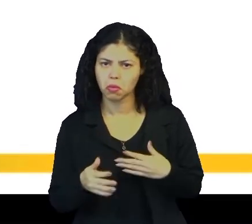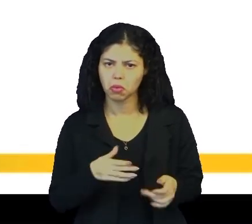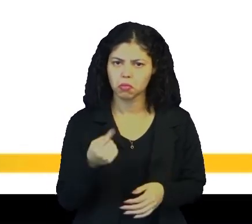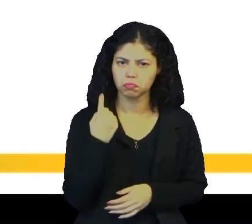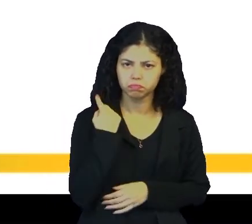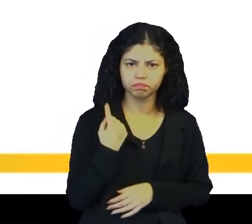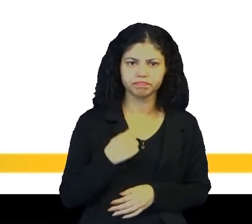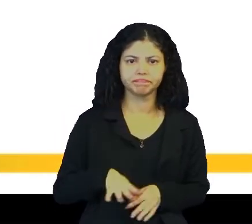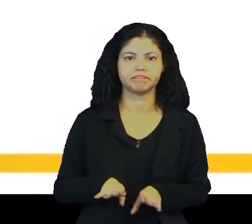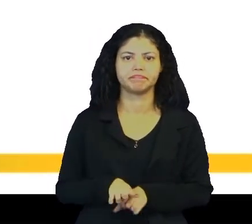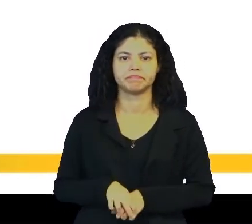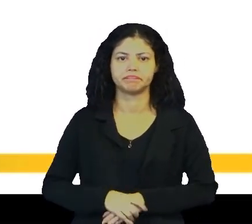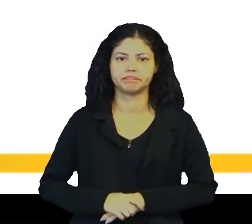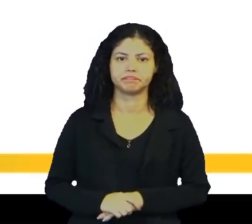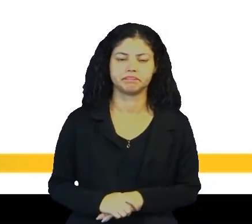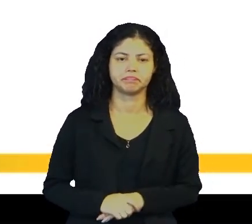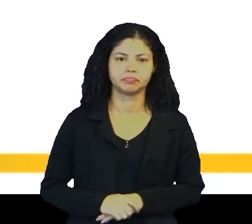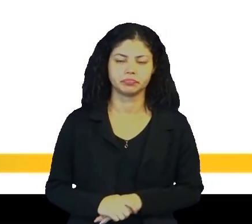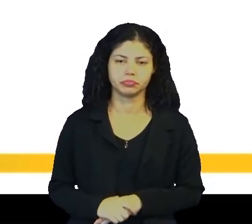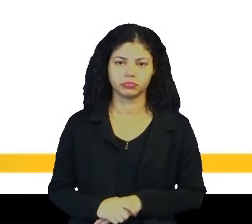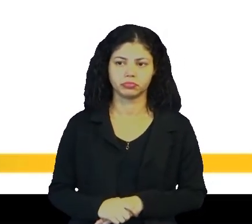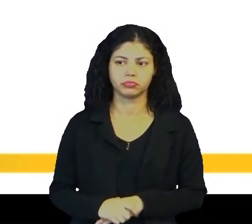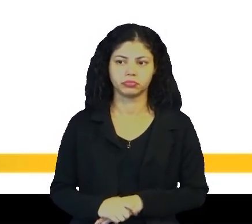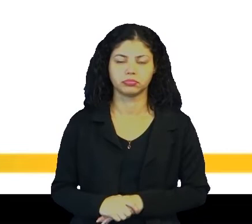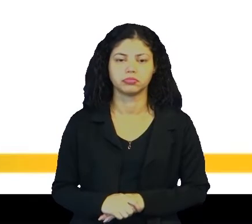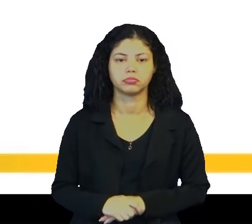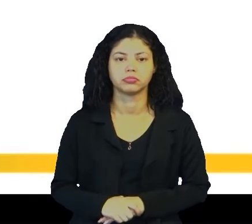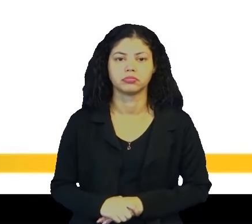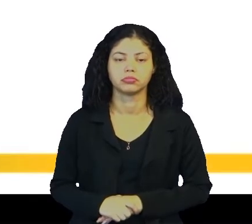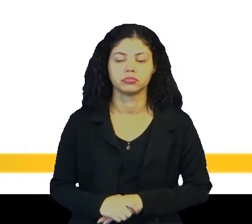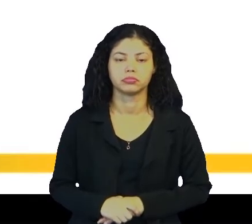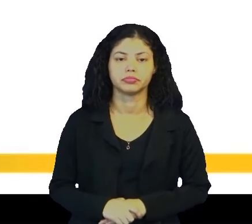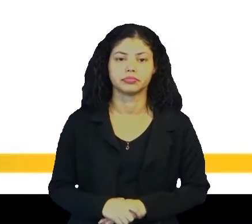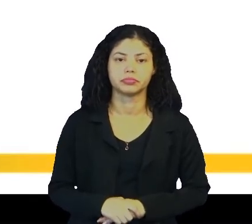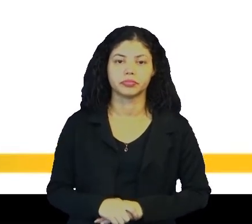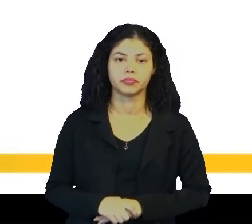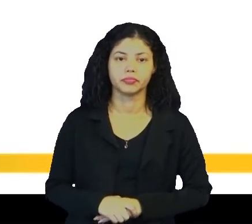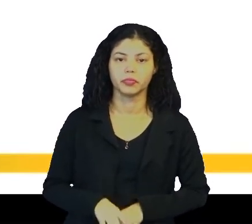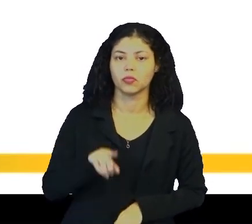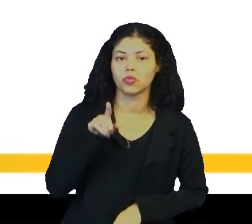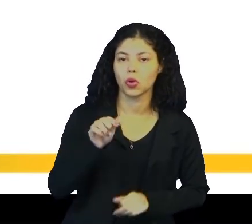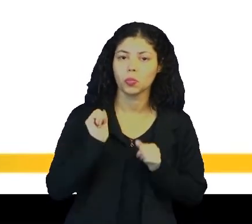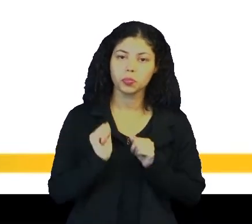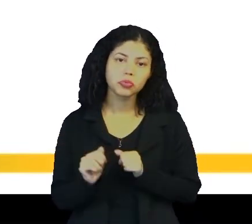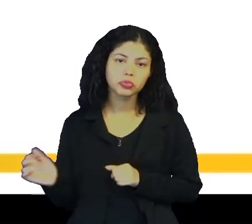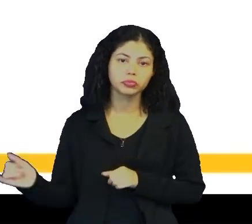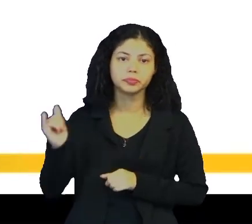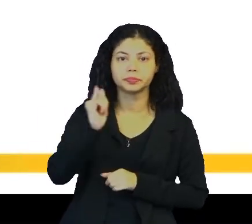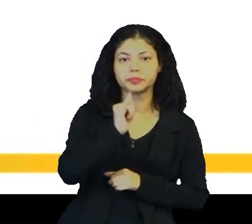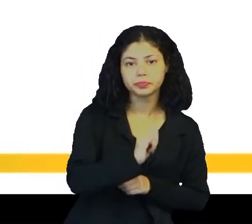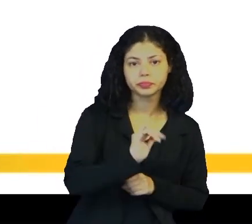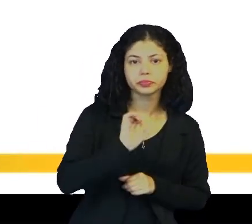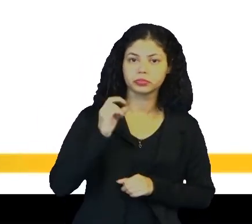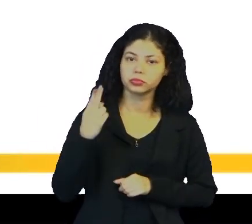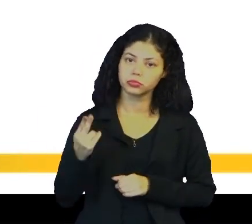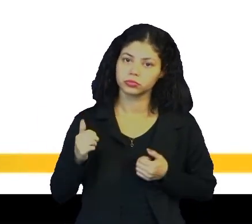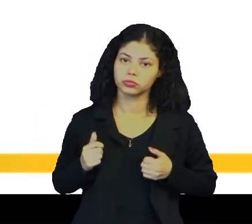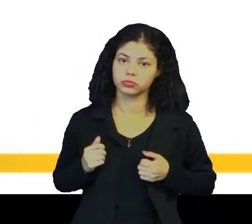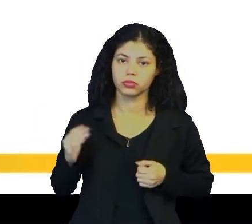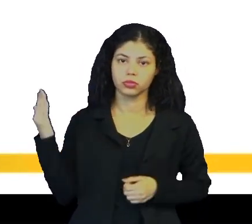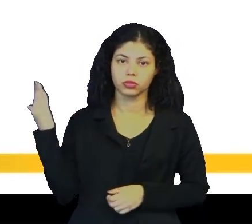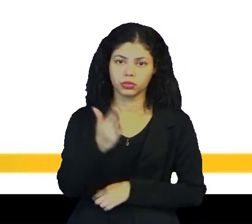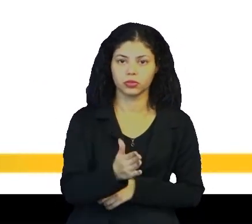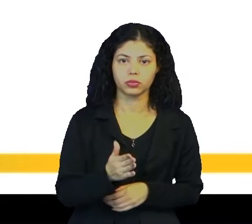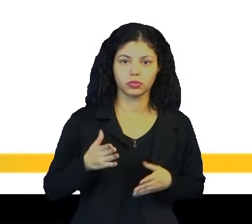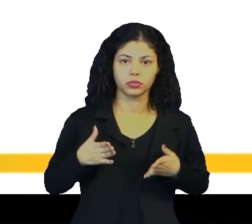aí o exemplo. You can travel either by plane or by train. Você pode viajar de avião ou de